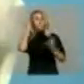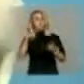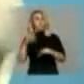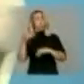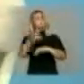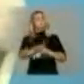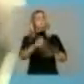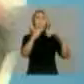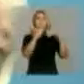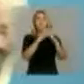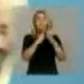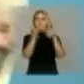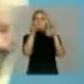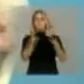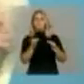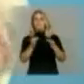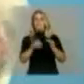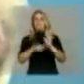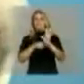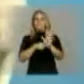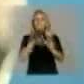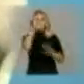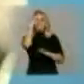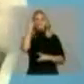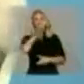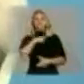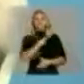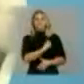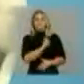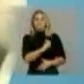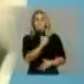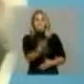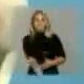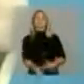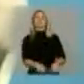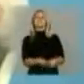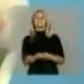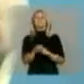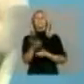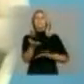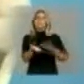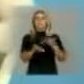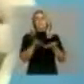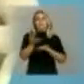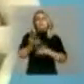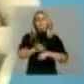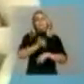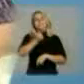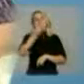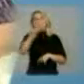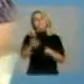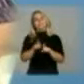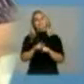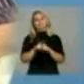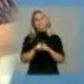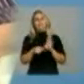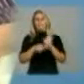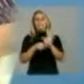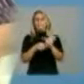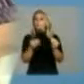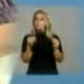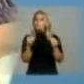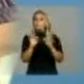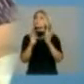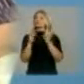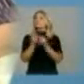mais dignidade às pessoas que estavam lá, e também ao tratamento, né, intensificando o tratamento. Com certeza, ela ajudou muitas famílias,